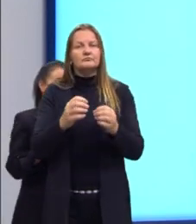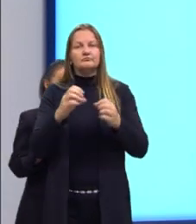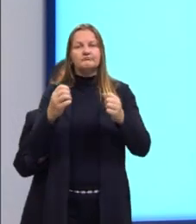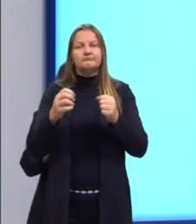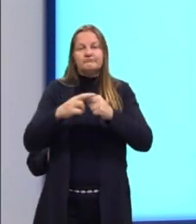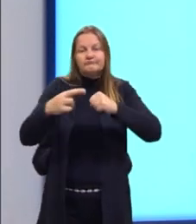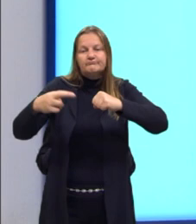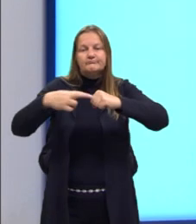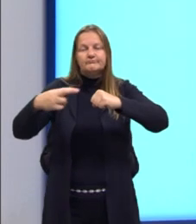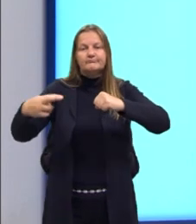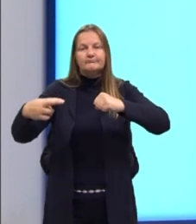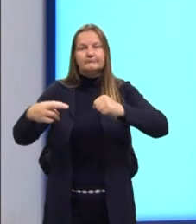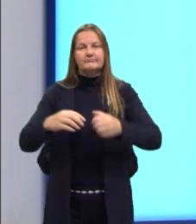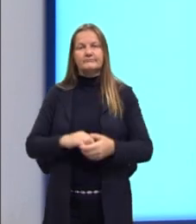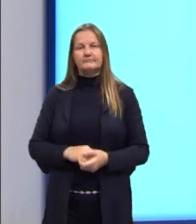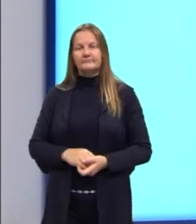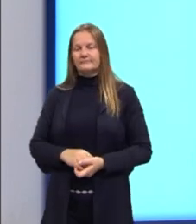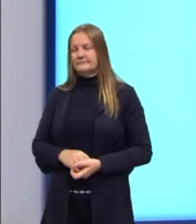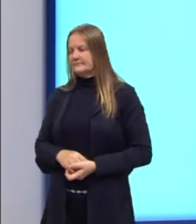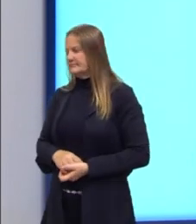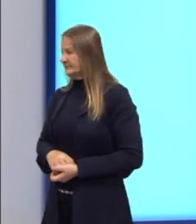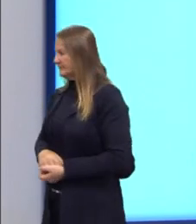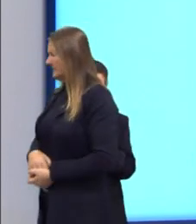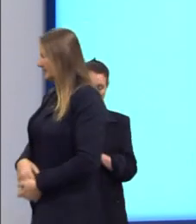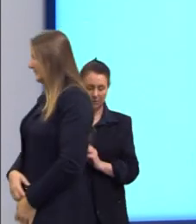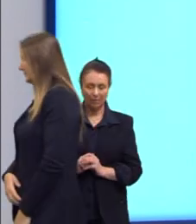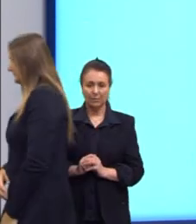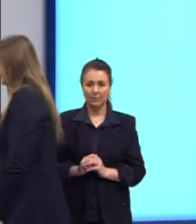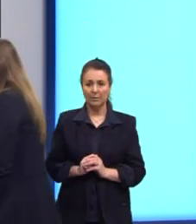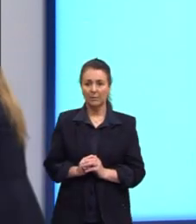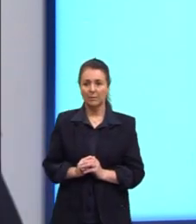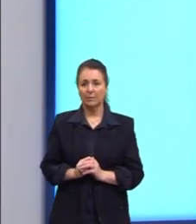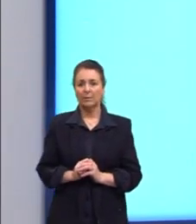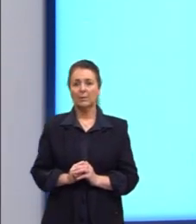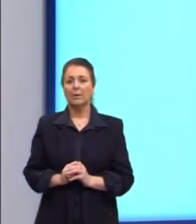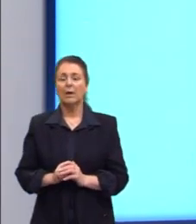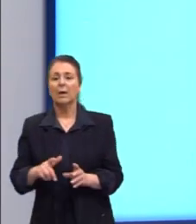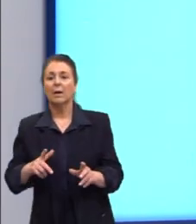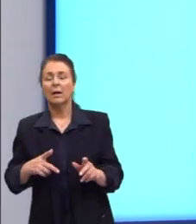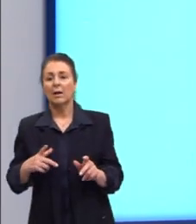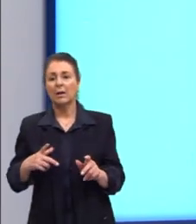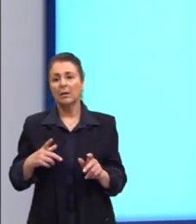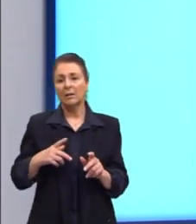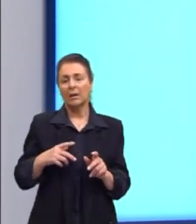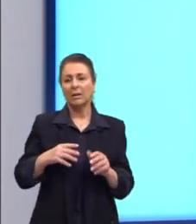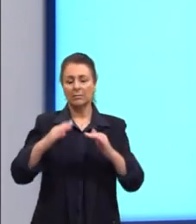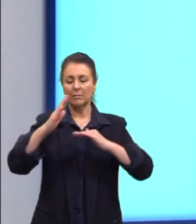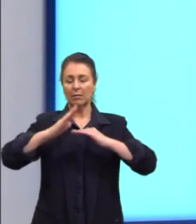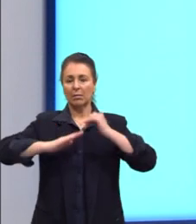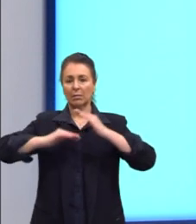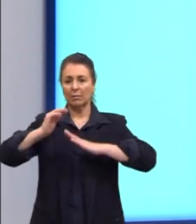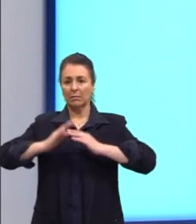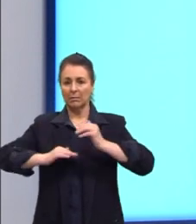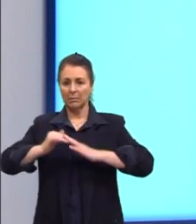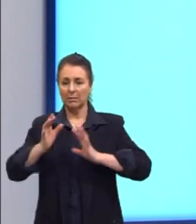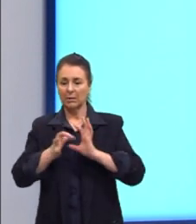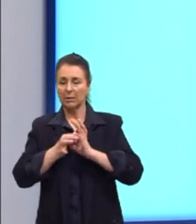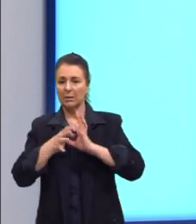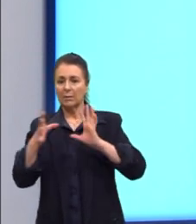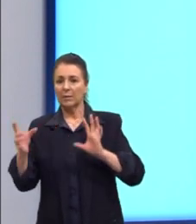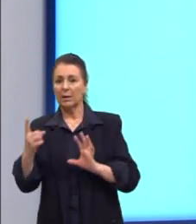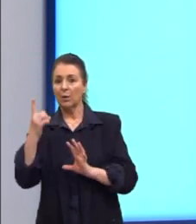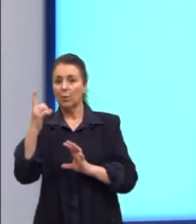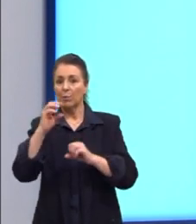exemplo trouxe o urânio-238 que é o isótopo radioativo que sofre o decaimento por liberar